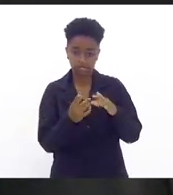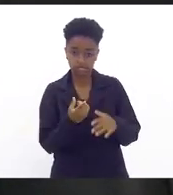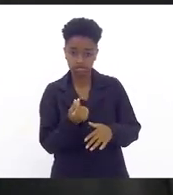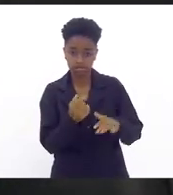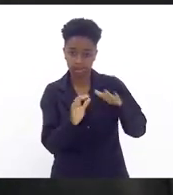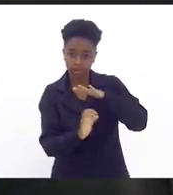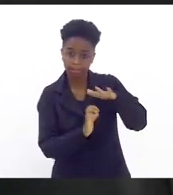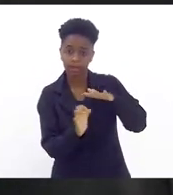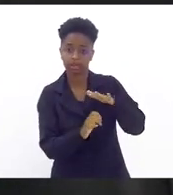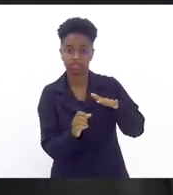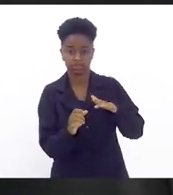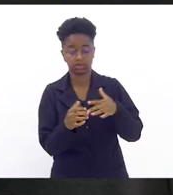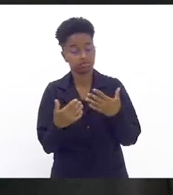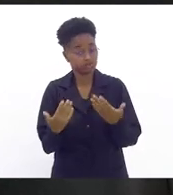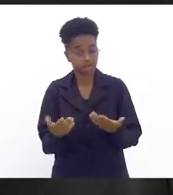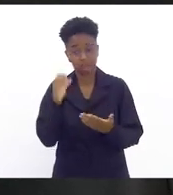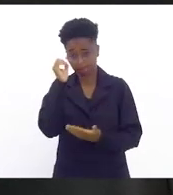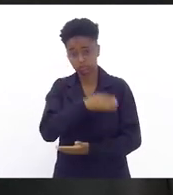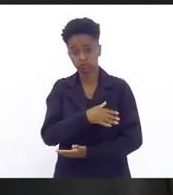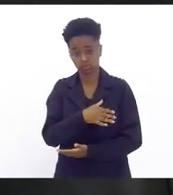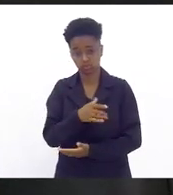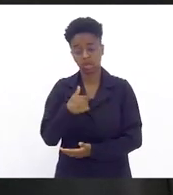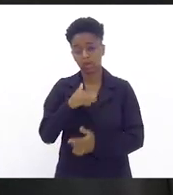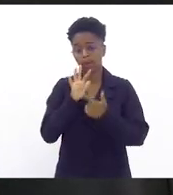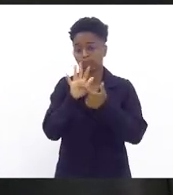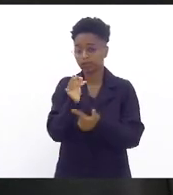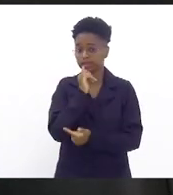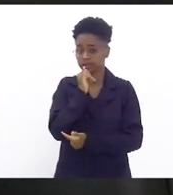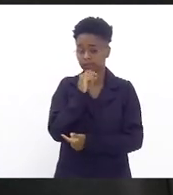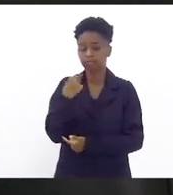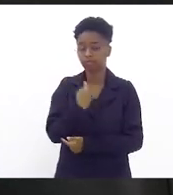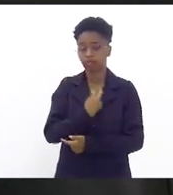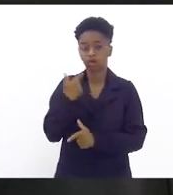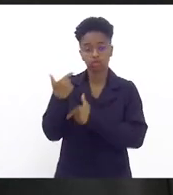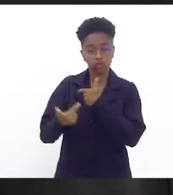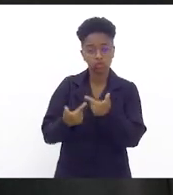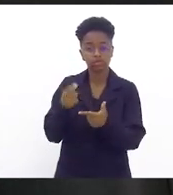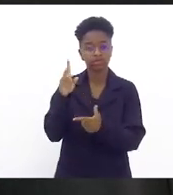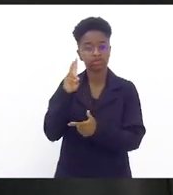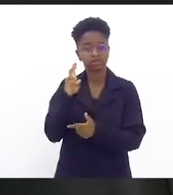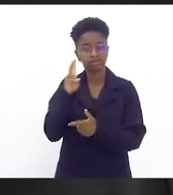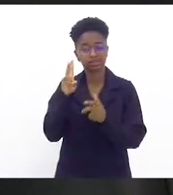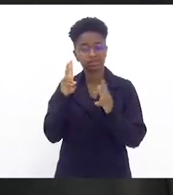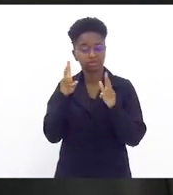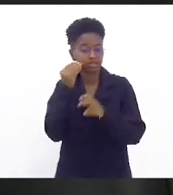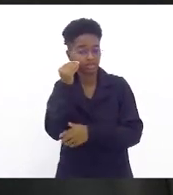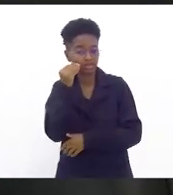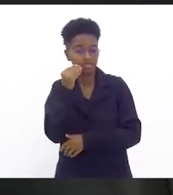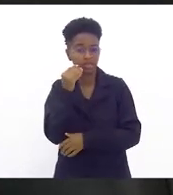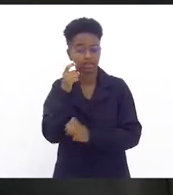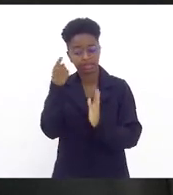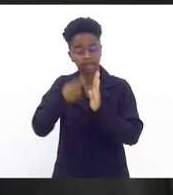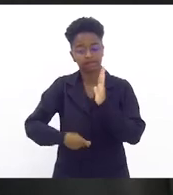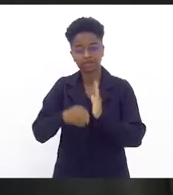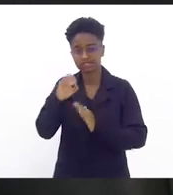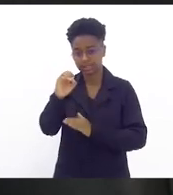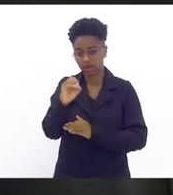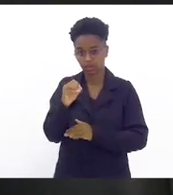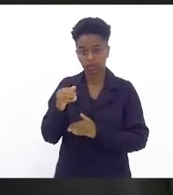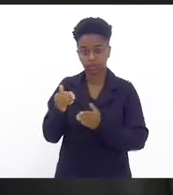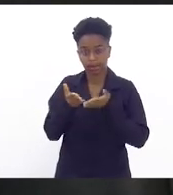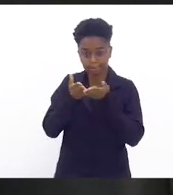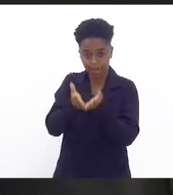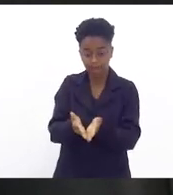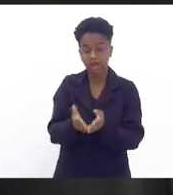eu cito aqui um exemplo a gente faz uma luta pela tarifa zero nas barcas e agora o governo do estado